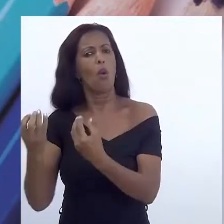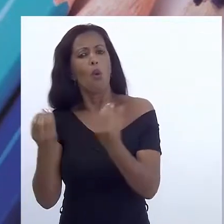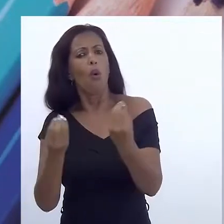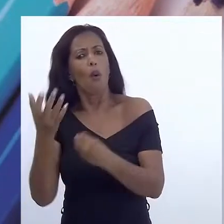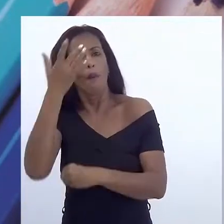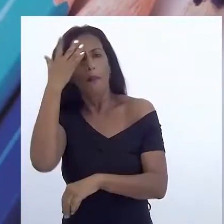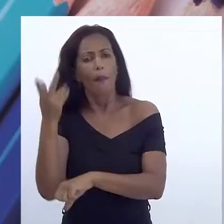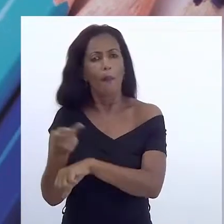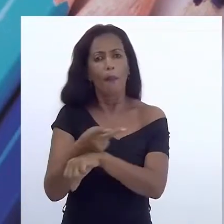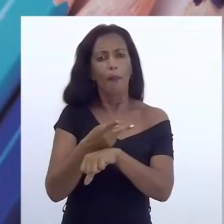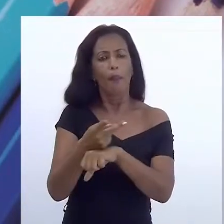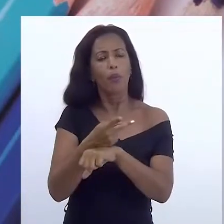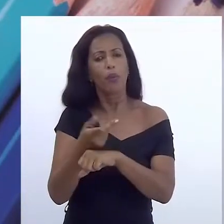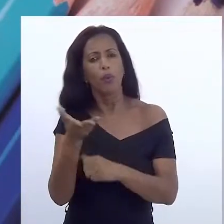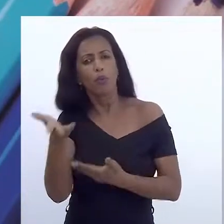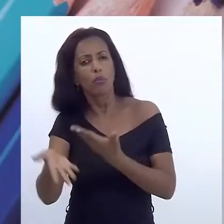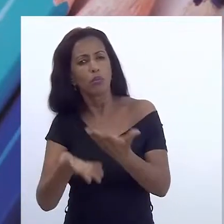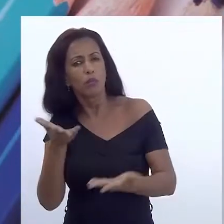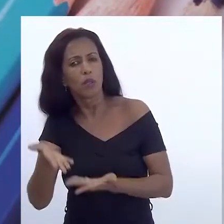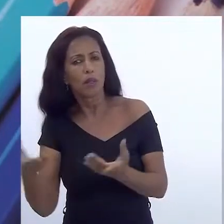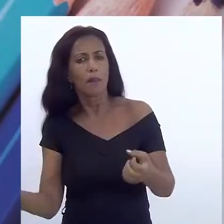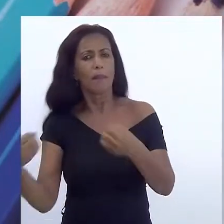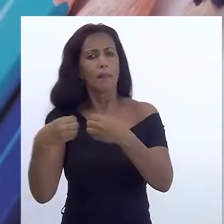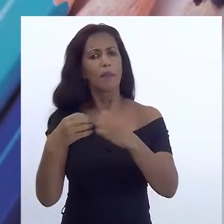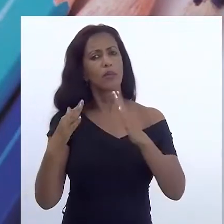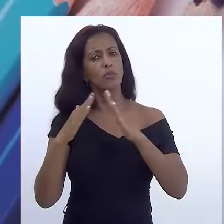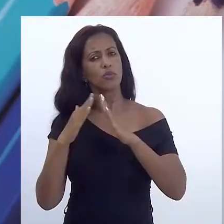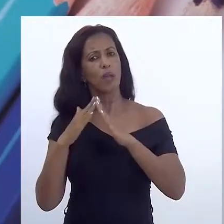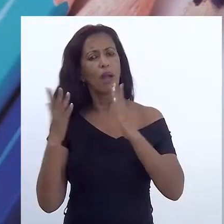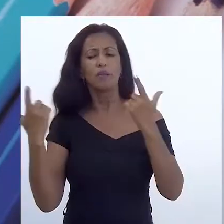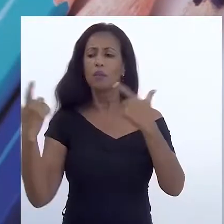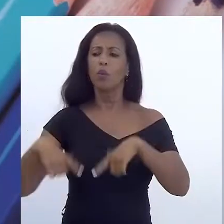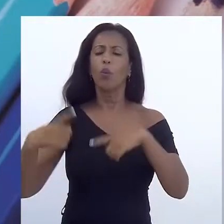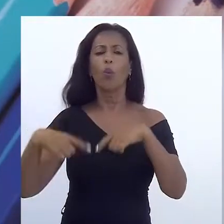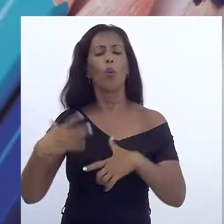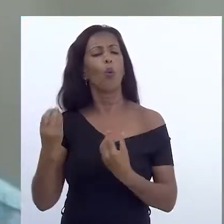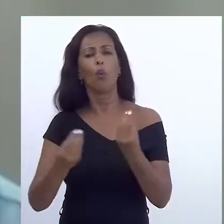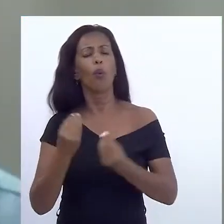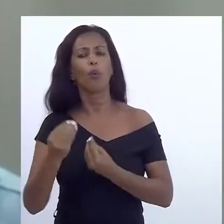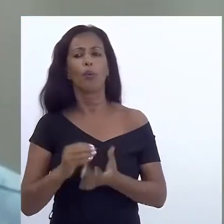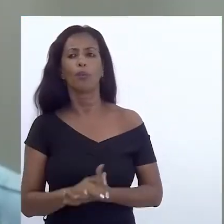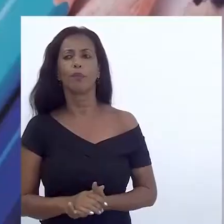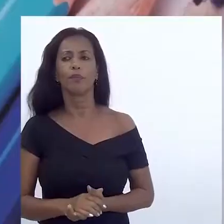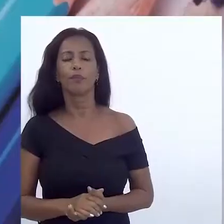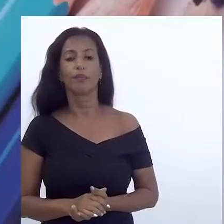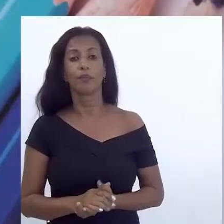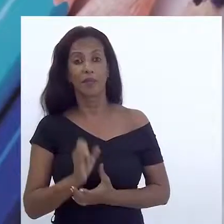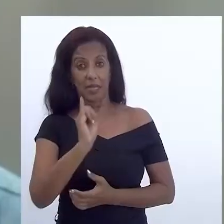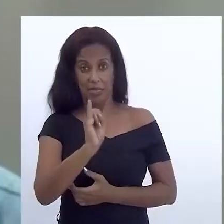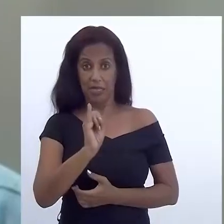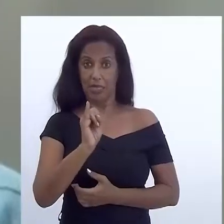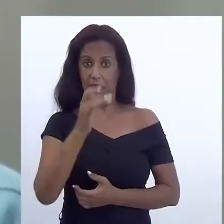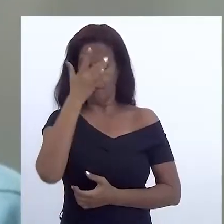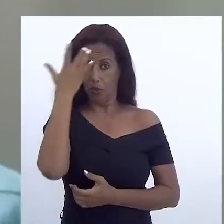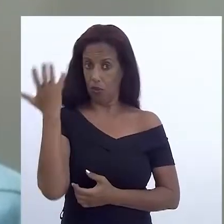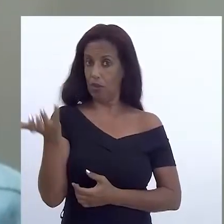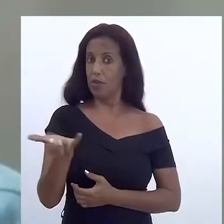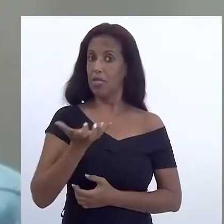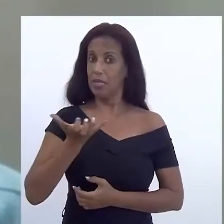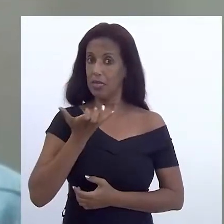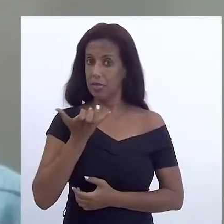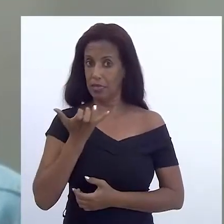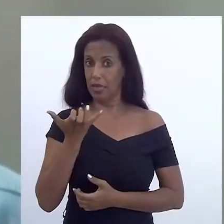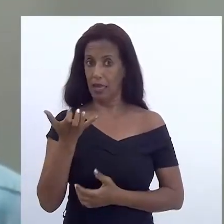procura e encontra uma terapia dessa mais próxima de casa? Como é que localiza? Se quiser focar